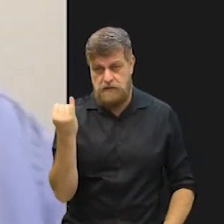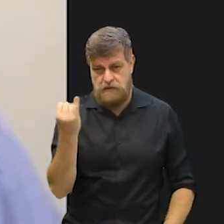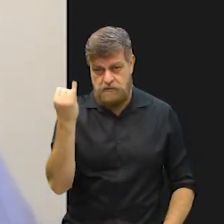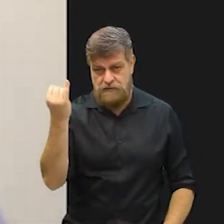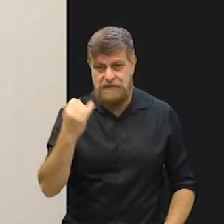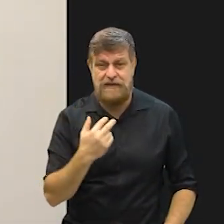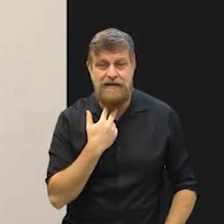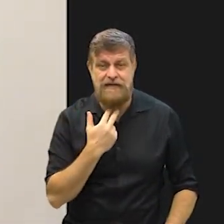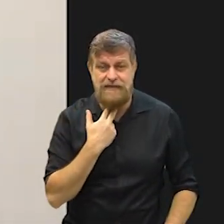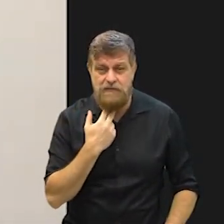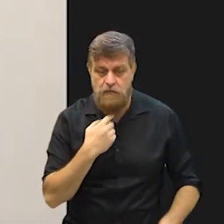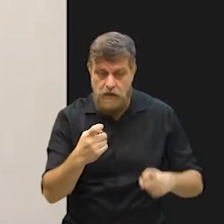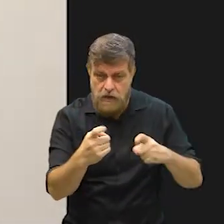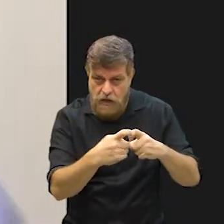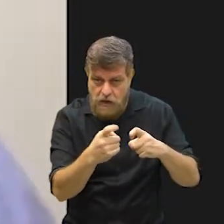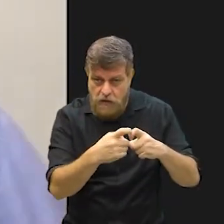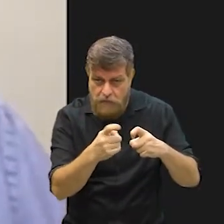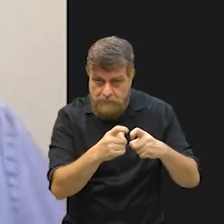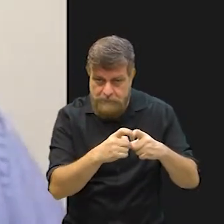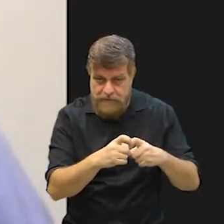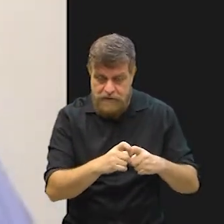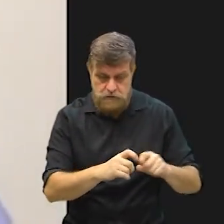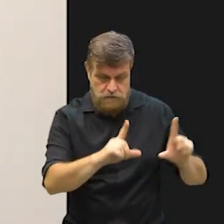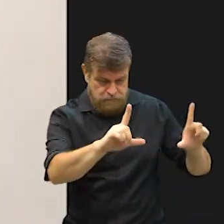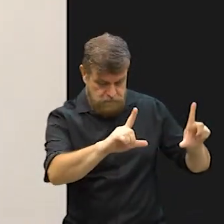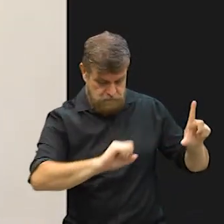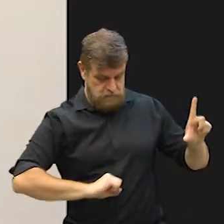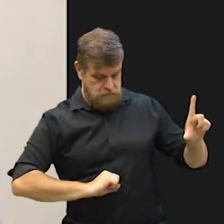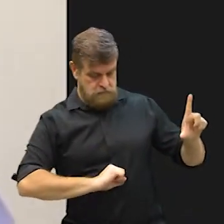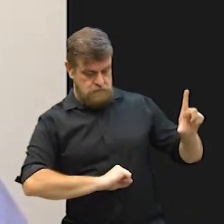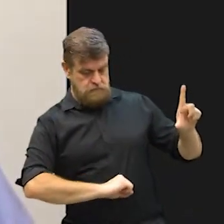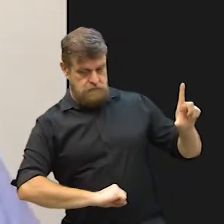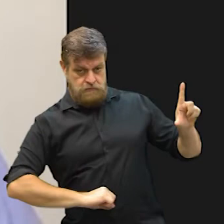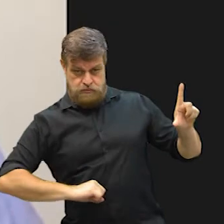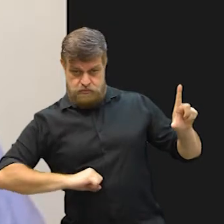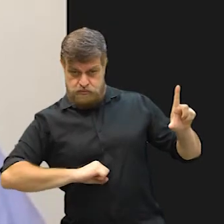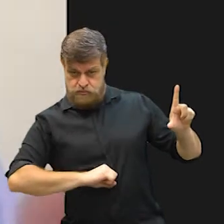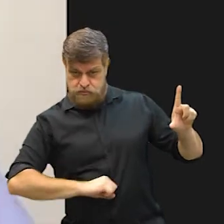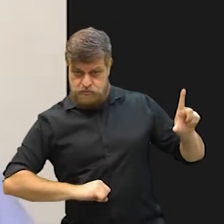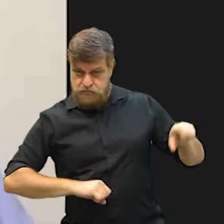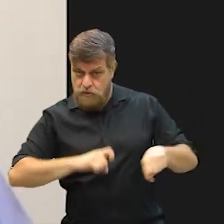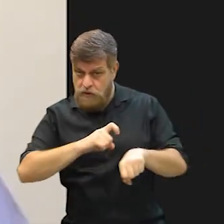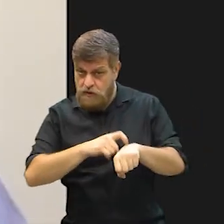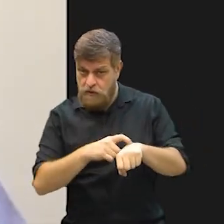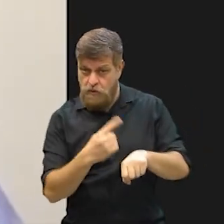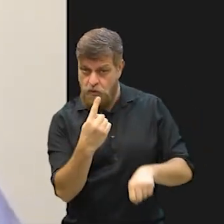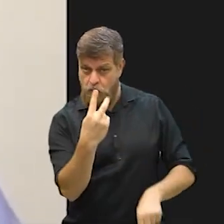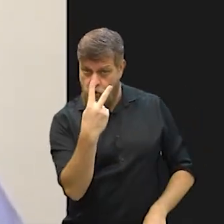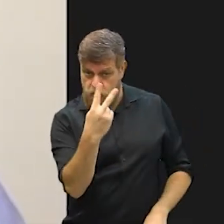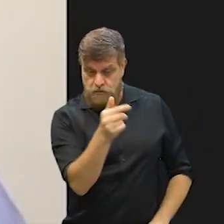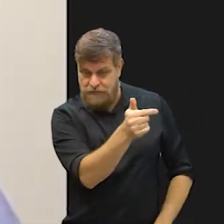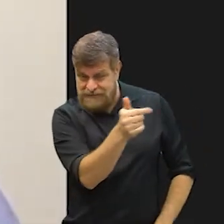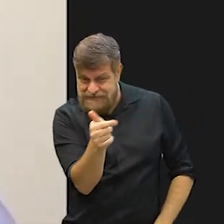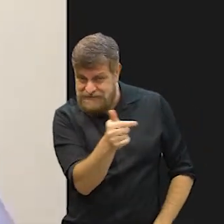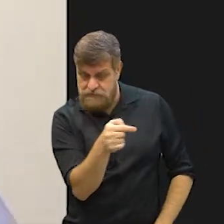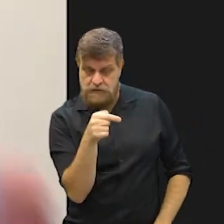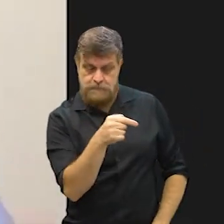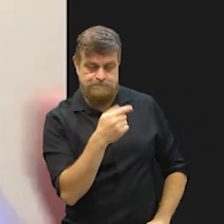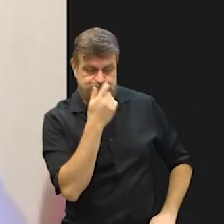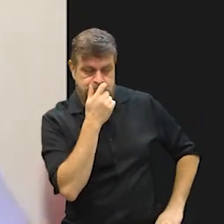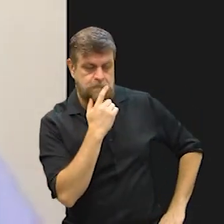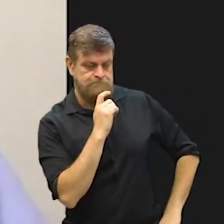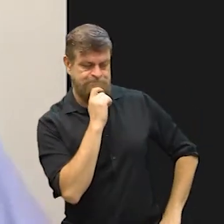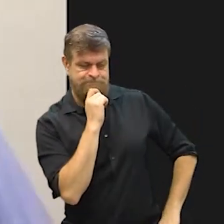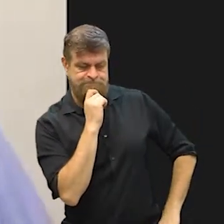né? Não esquecer de passar pelo exame morfológico de 12 semanas, que lá a gente já